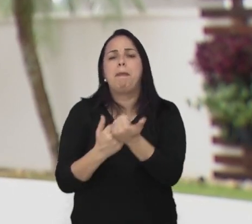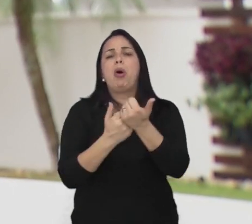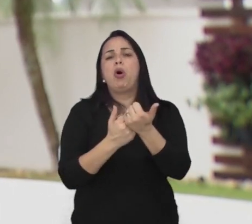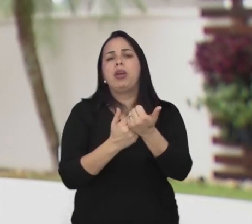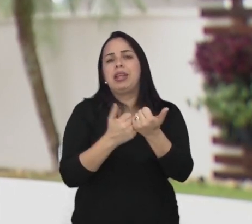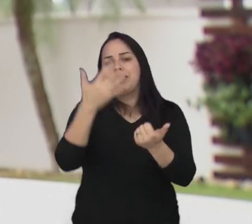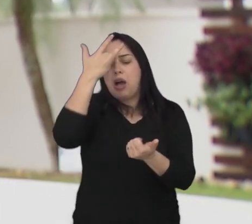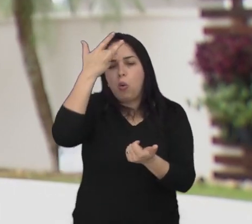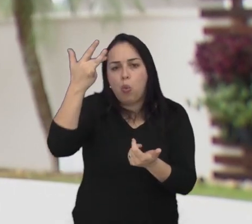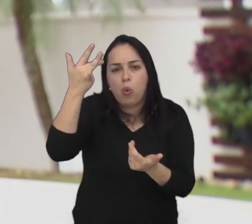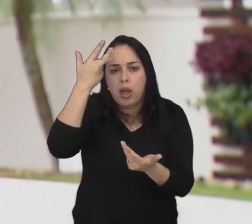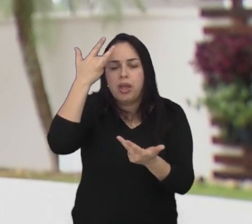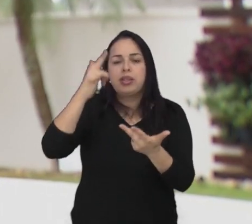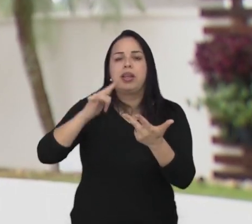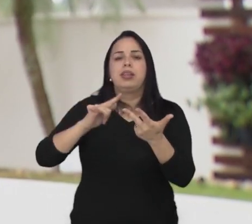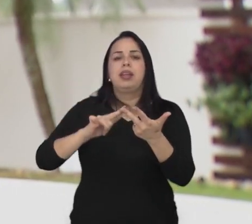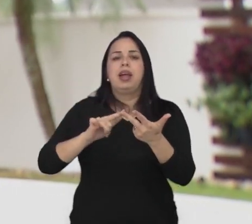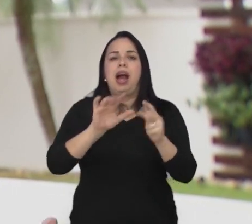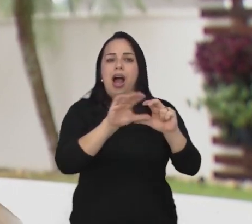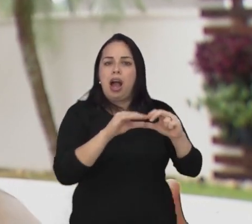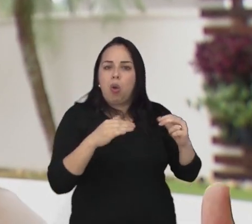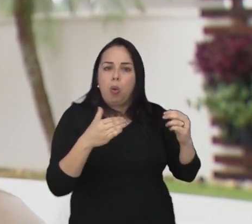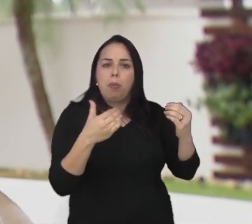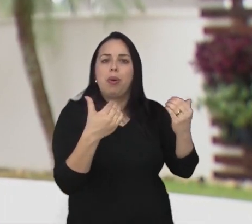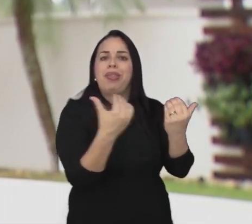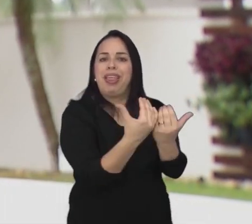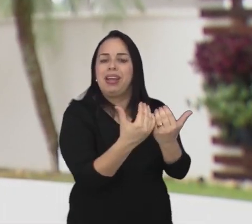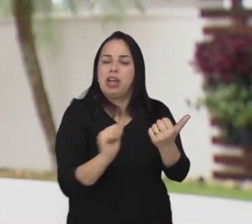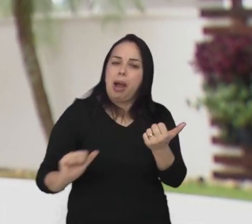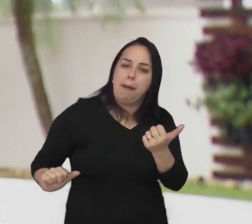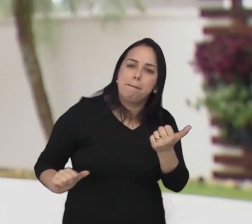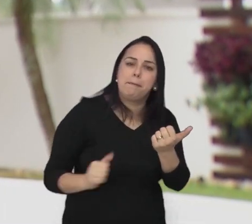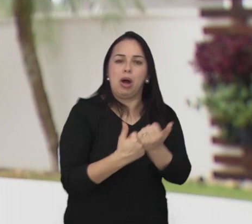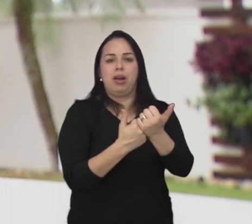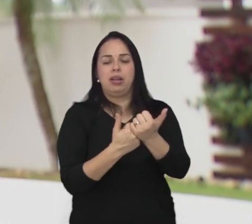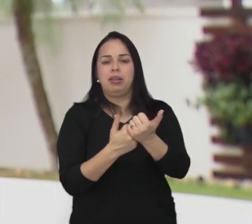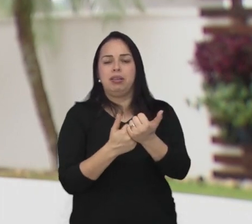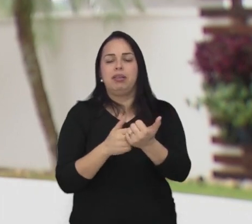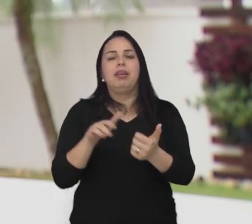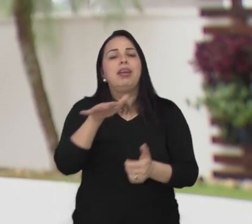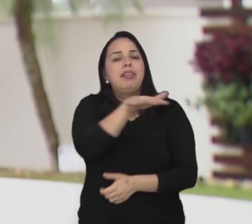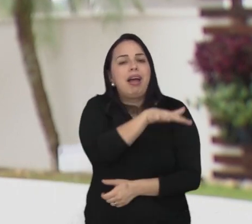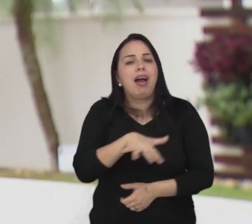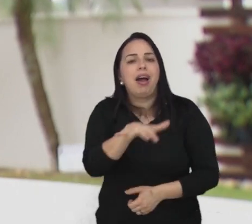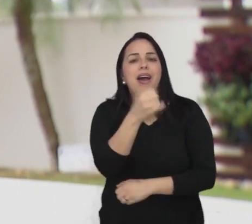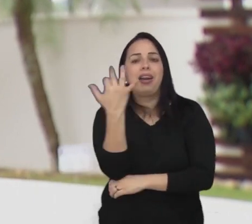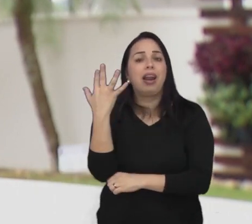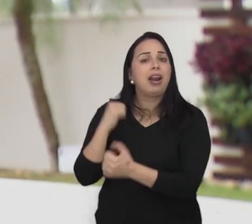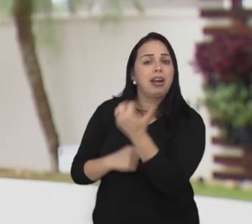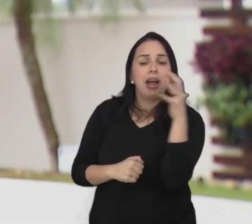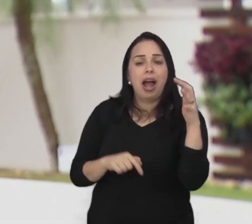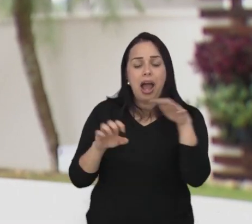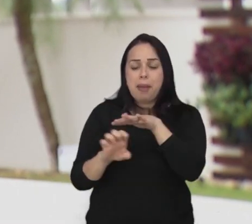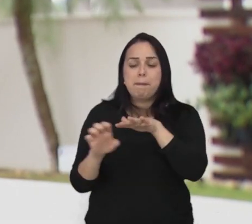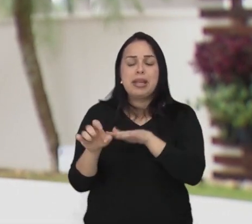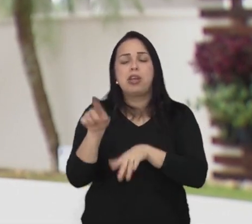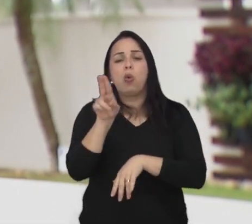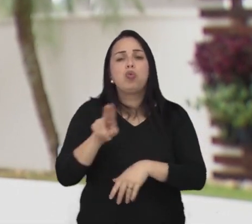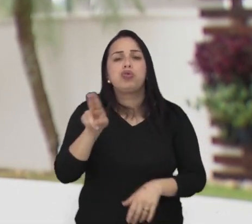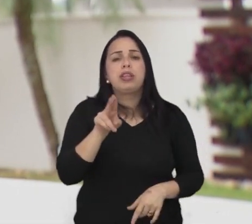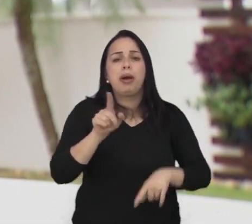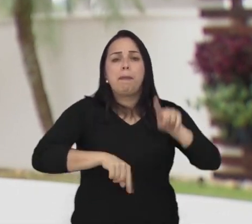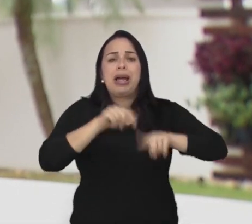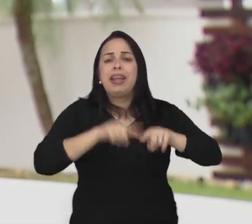o apoio à proteção à saúde mental, o apoio à comunidade no entorno da empresa. Na parte ambiental, como que a empresa está utilizando